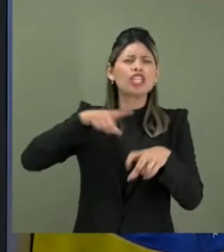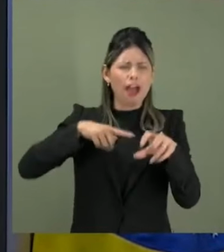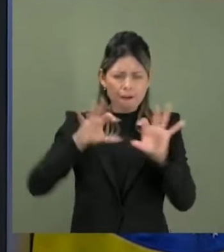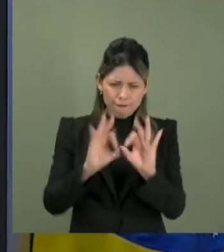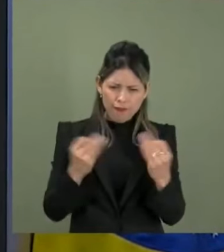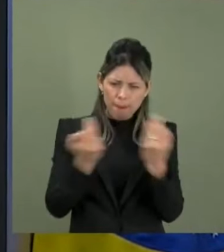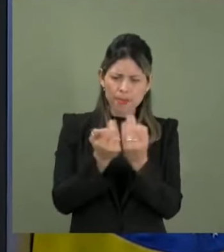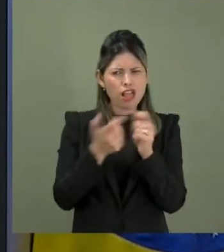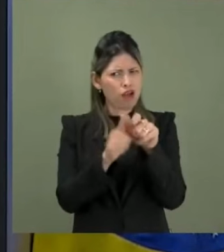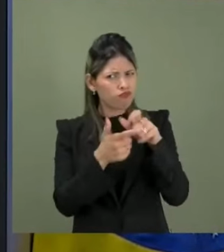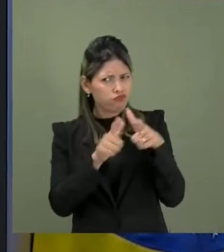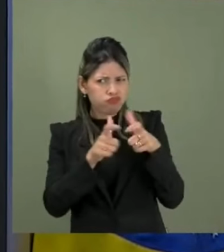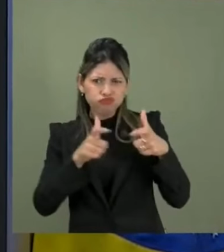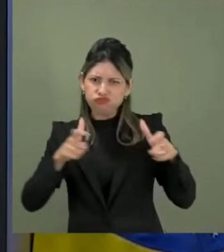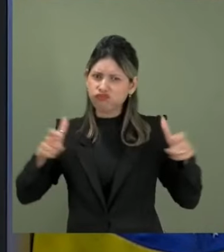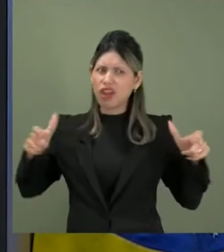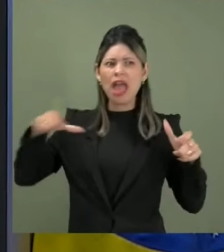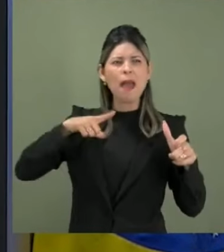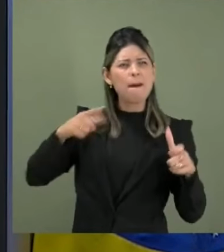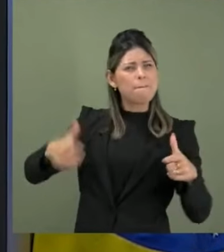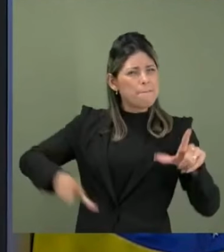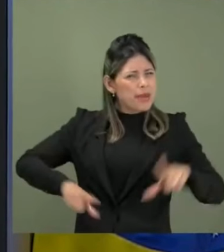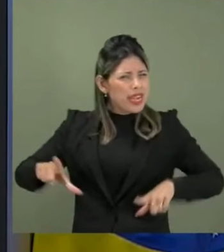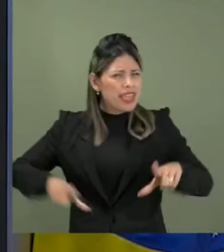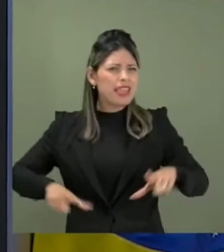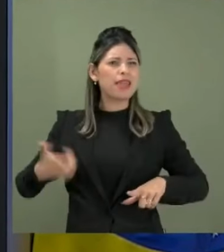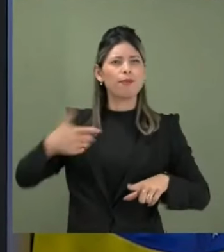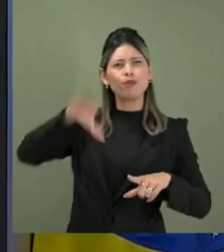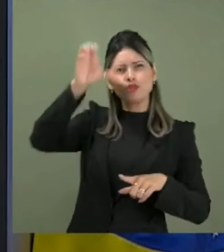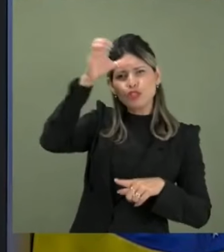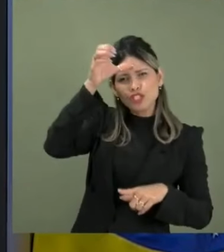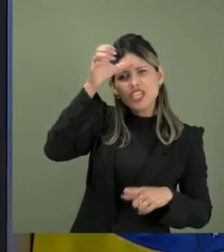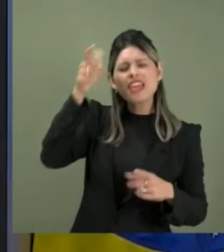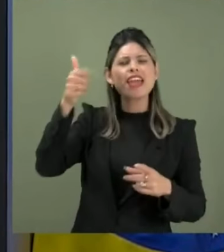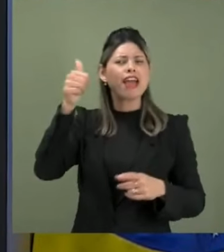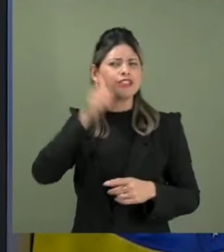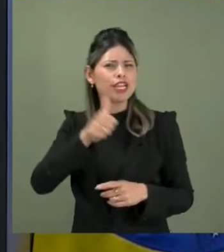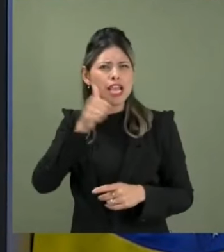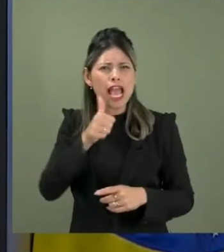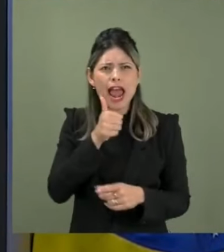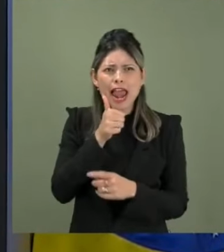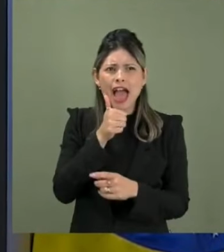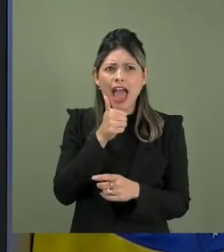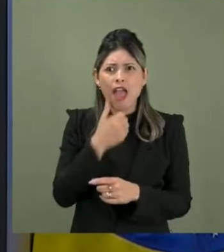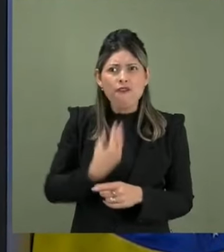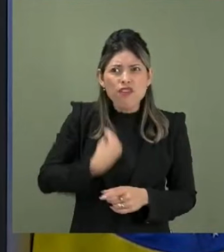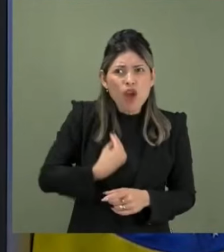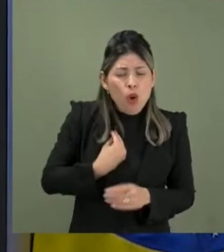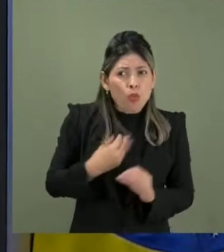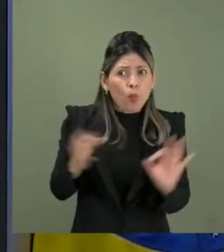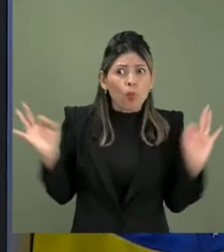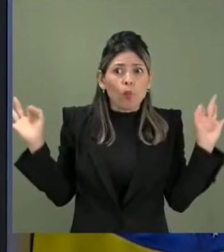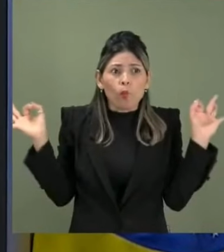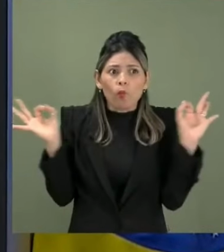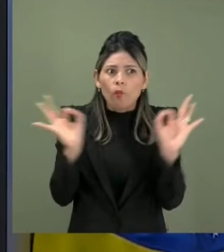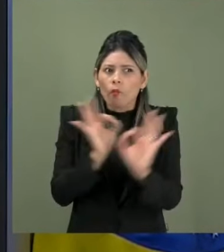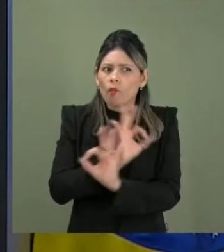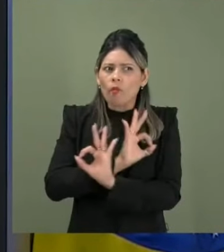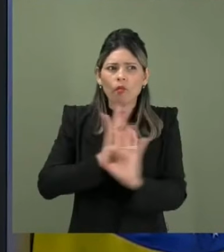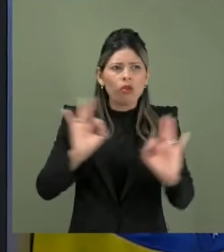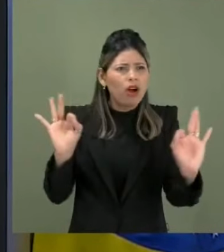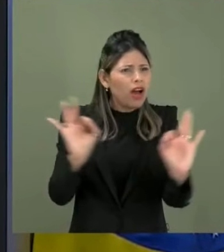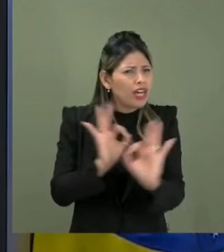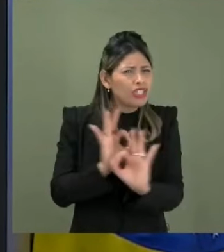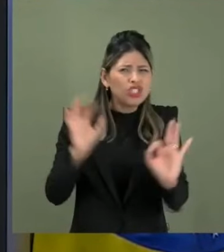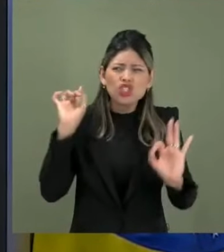próprio pai, primos, penca deles. Não sobrou ninguém, ninguém a não ser